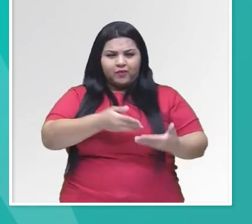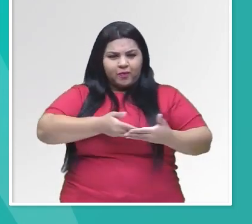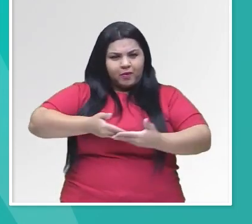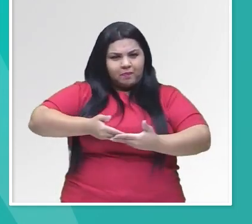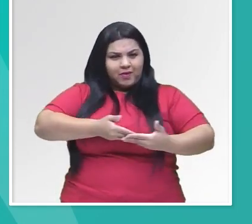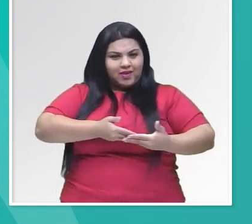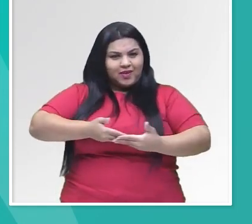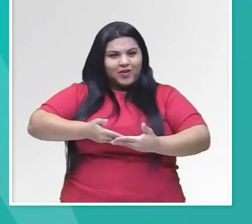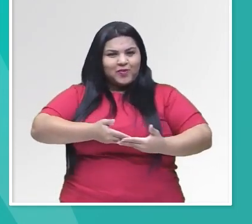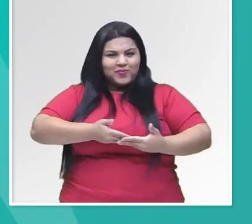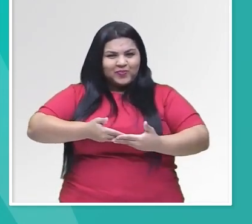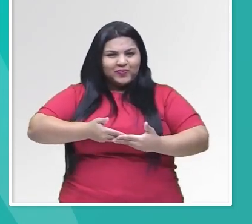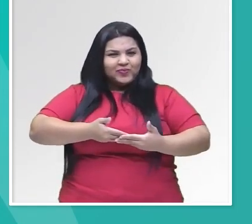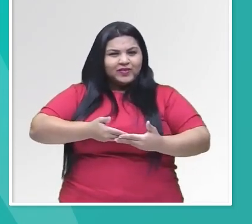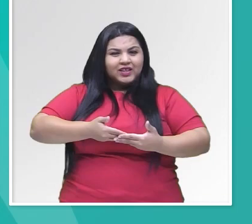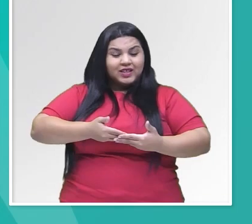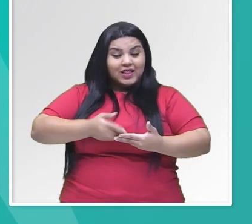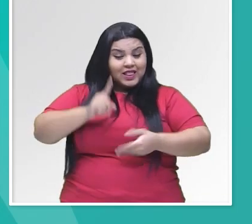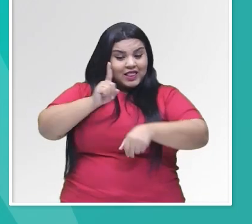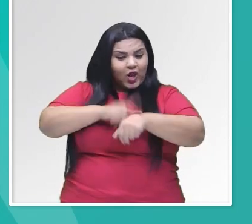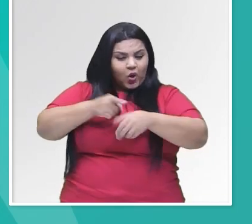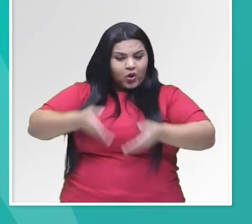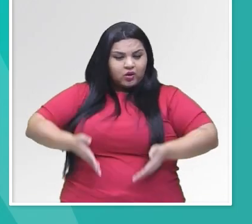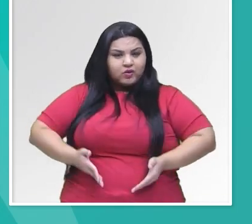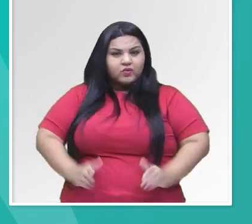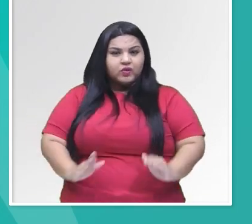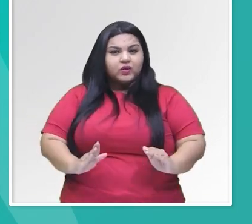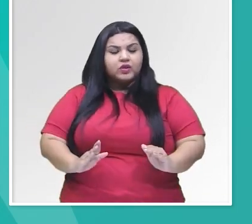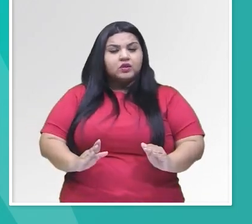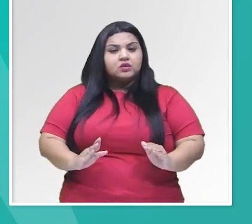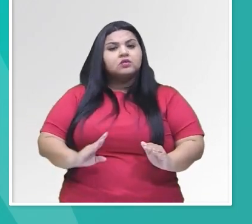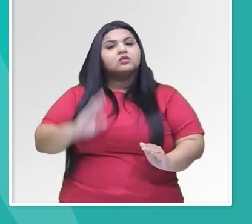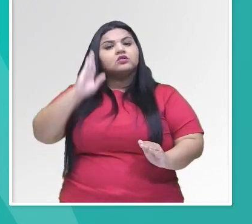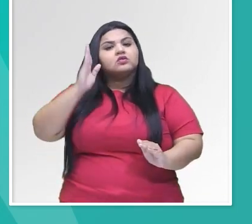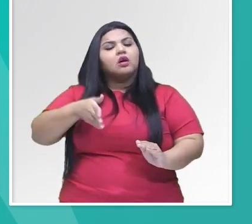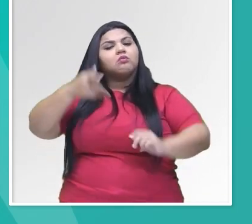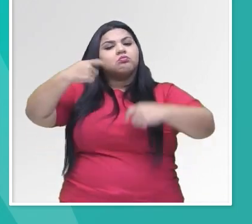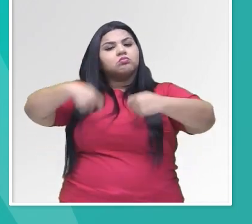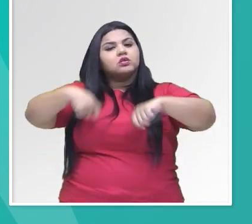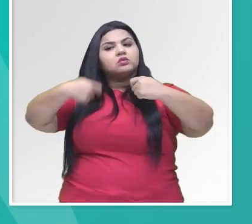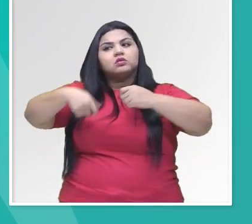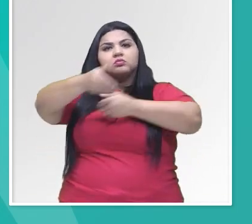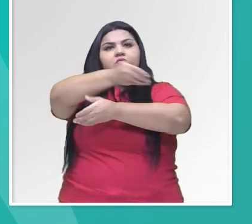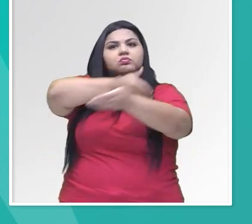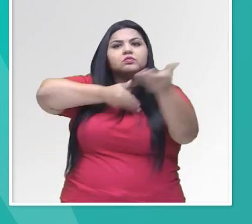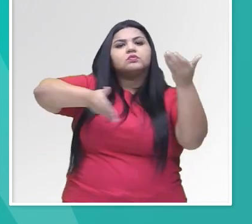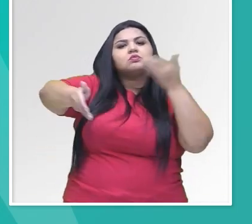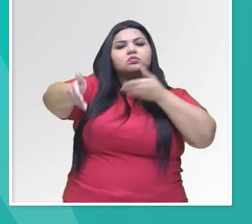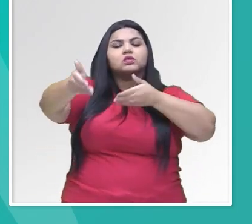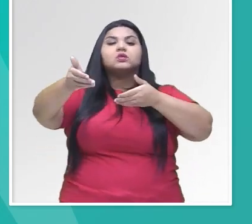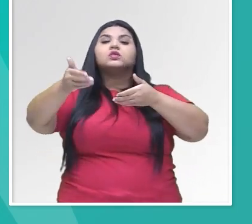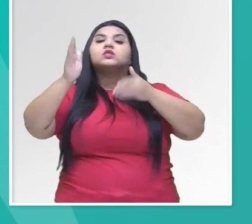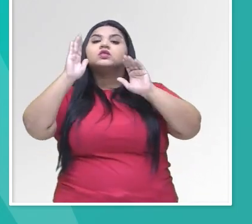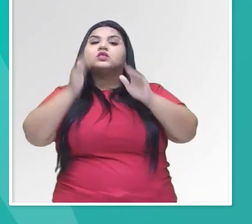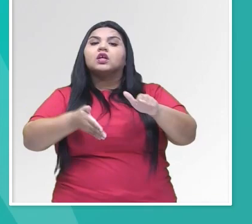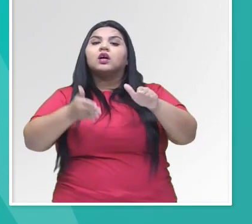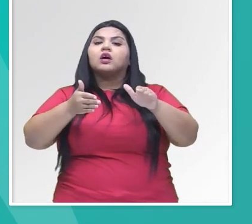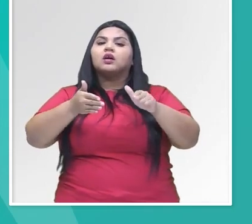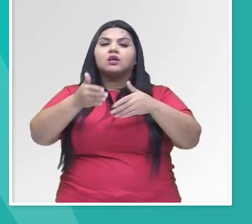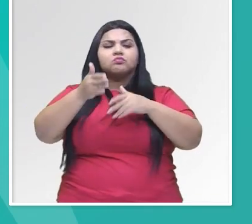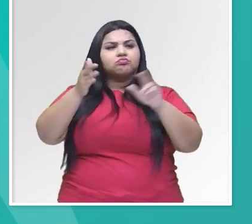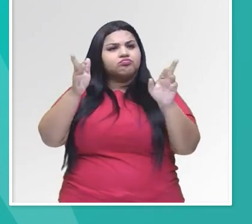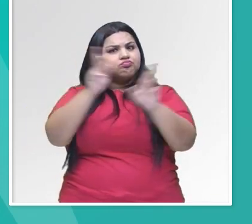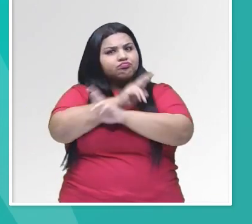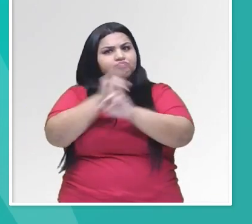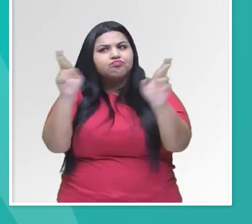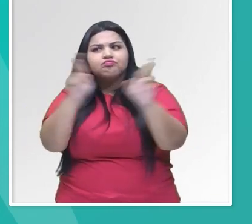recém-nascido. Desde a hora que nós nascemos, nós já precisamos dos outros. E já estamos neste